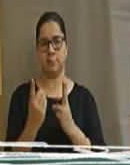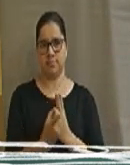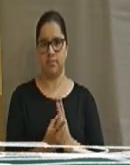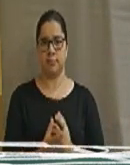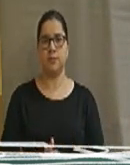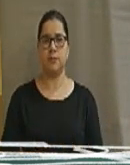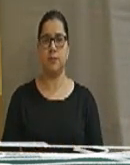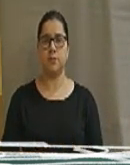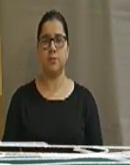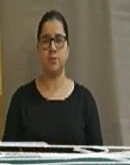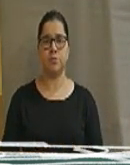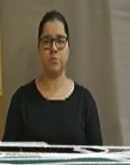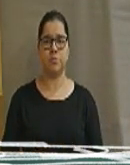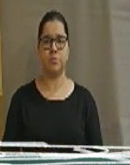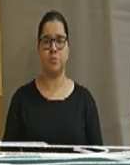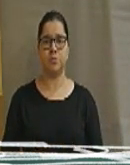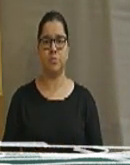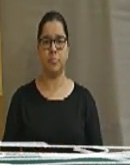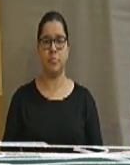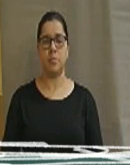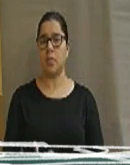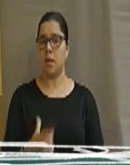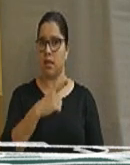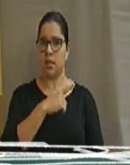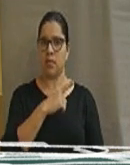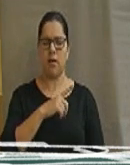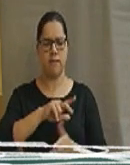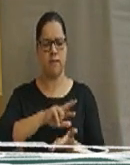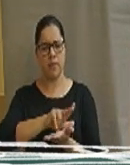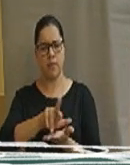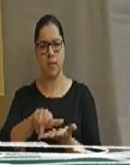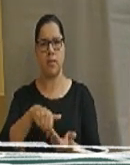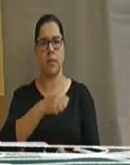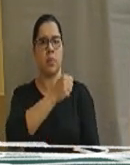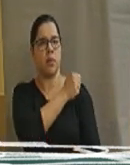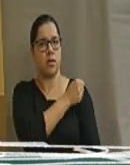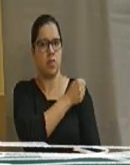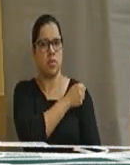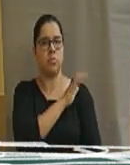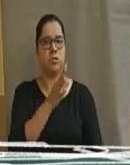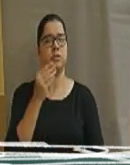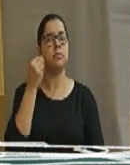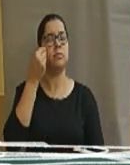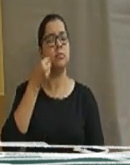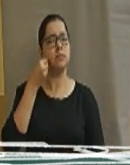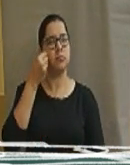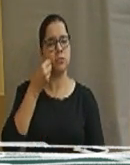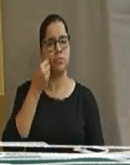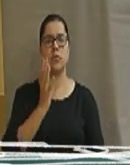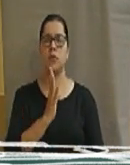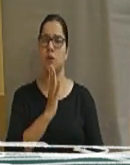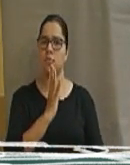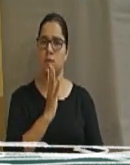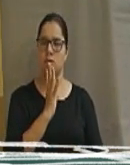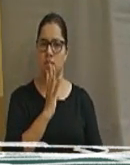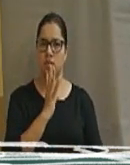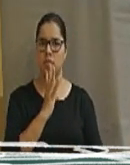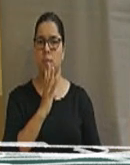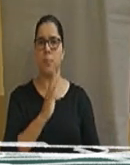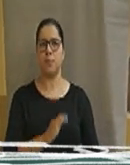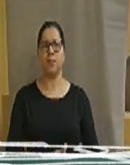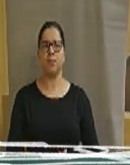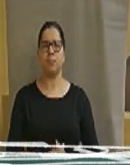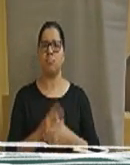Os colegas e os estudantes certamente já tiveram oportunidade de conhecer esse programa, está disponível